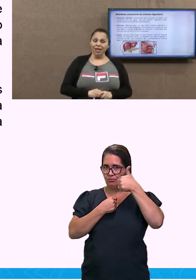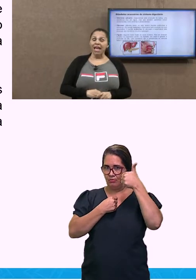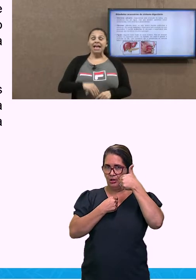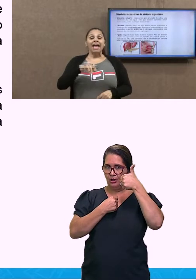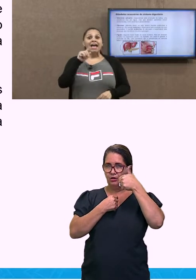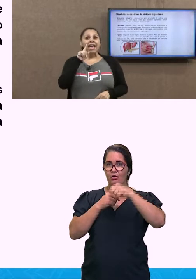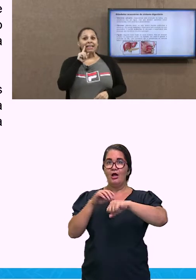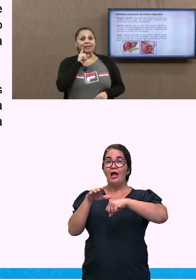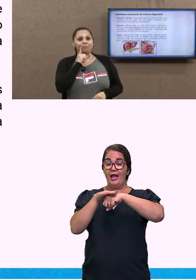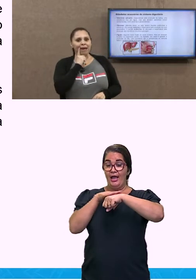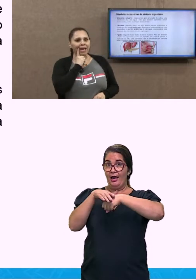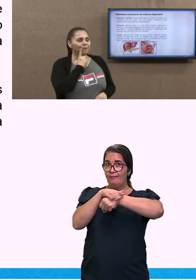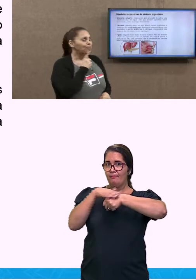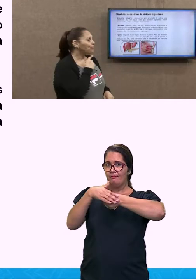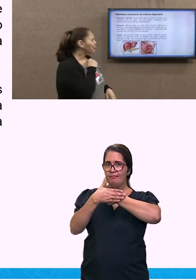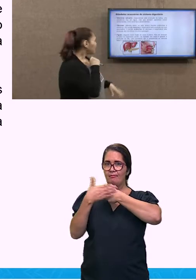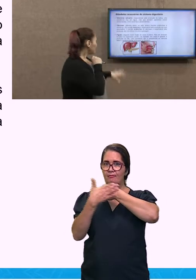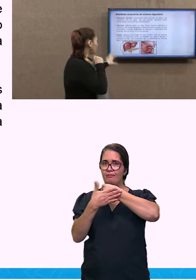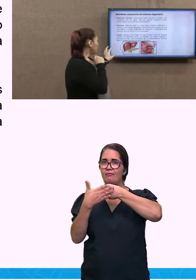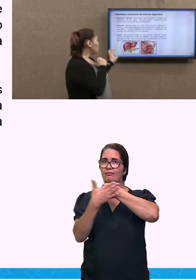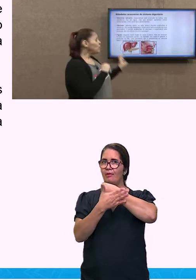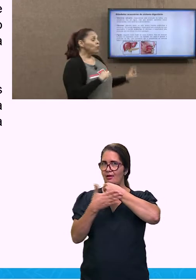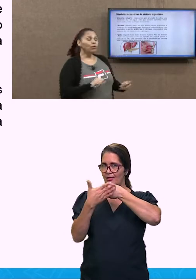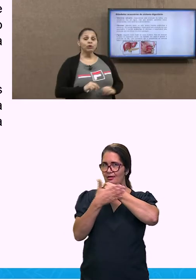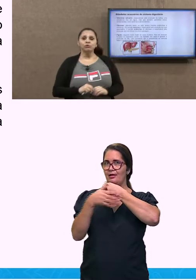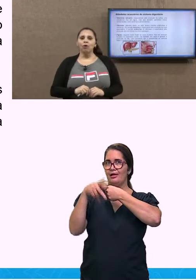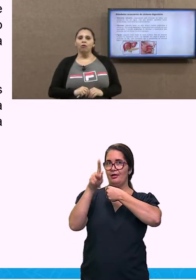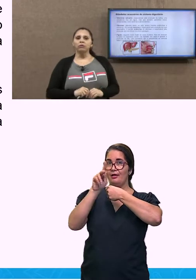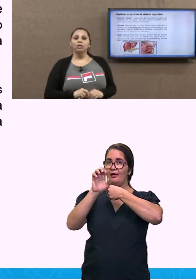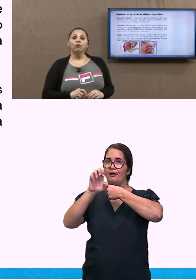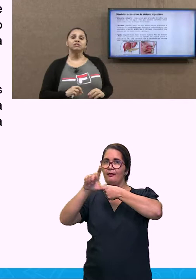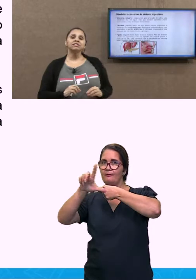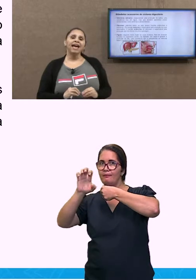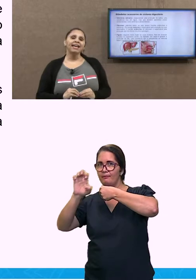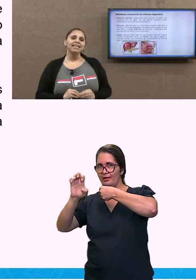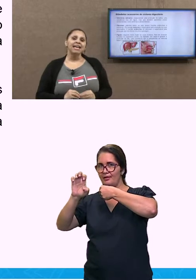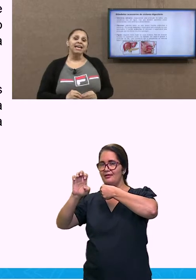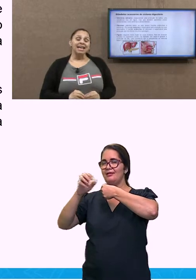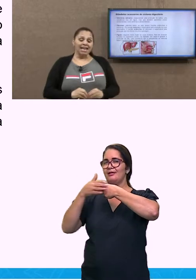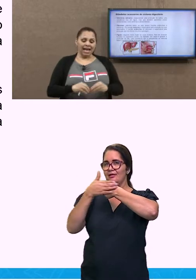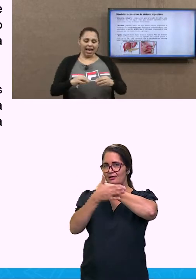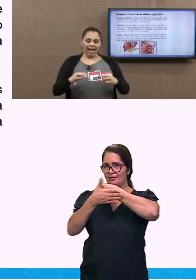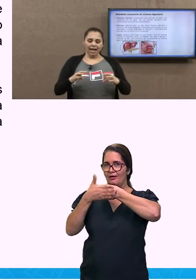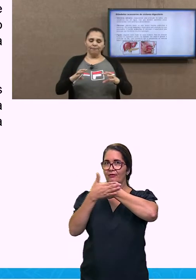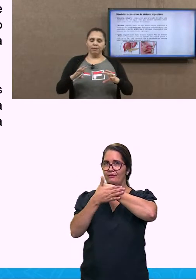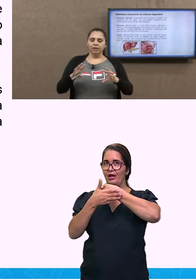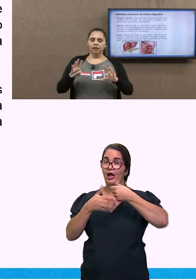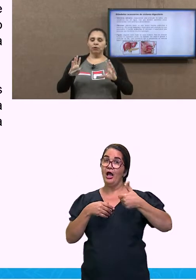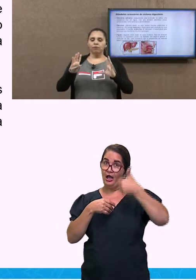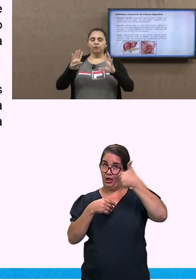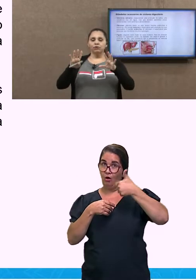fígado. É também o nosso órgão que consegue